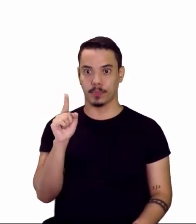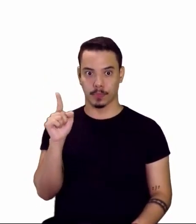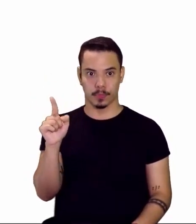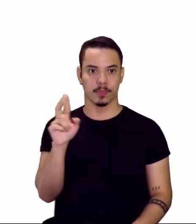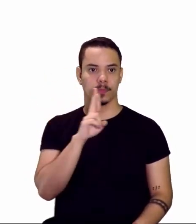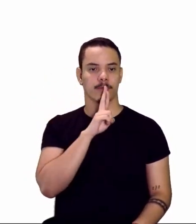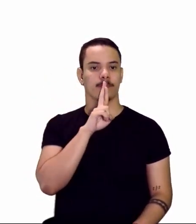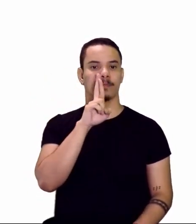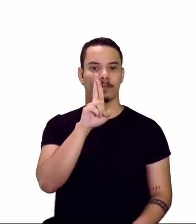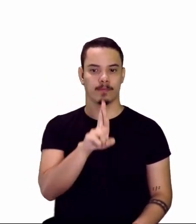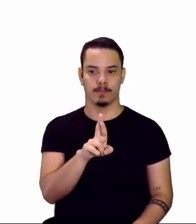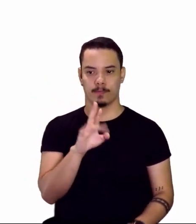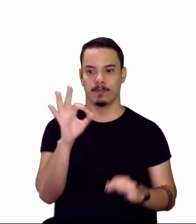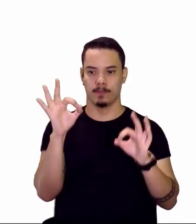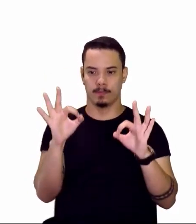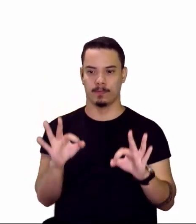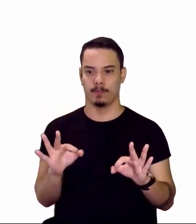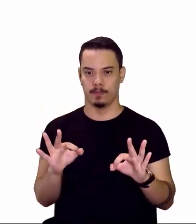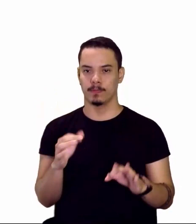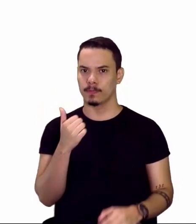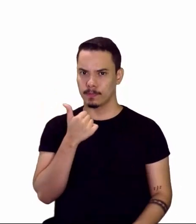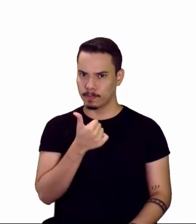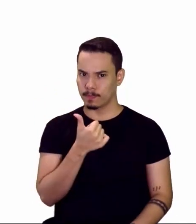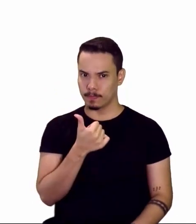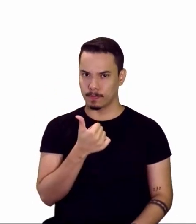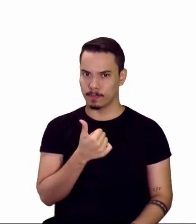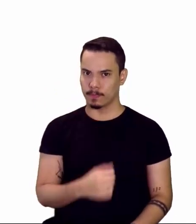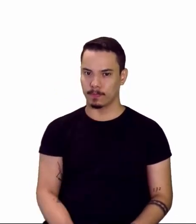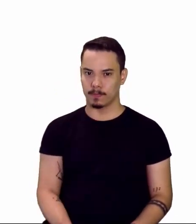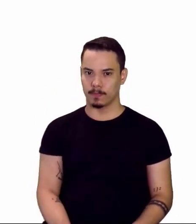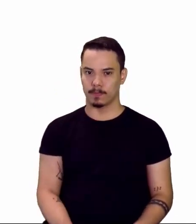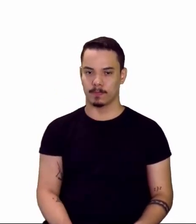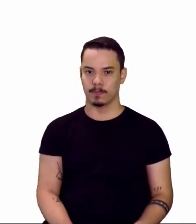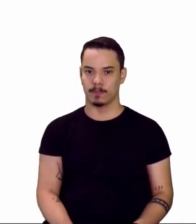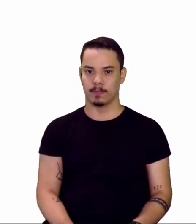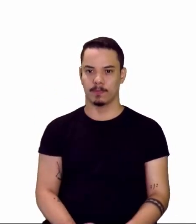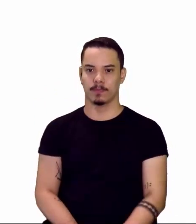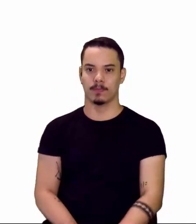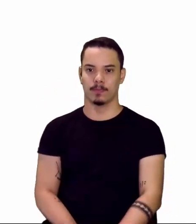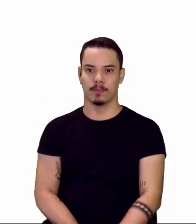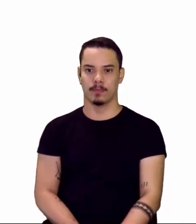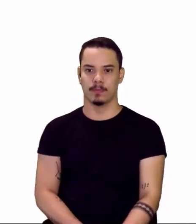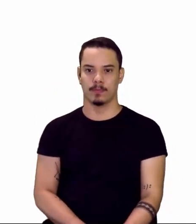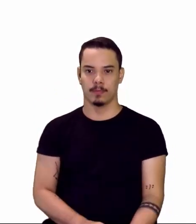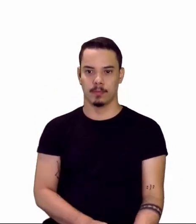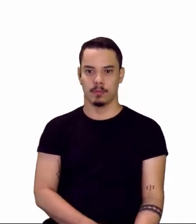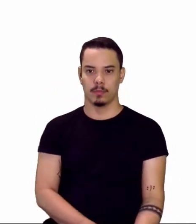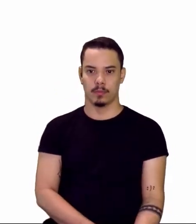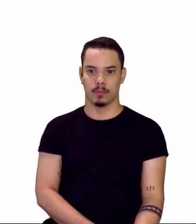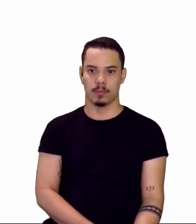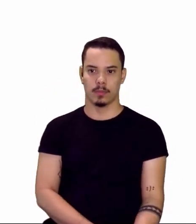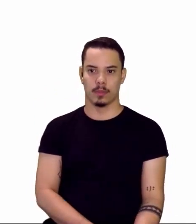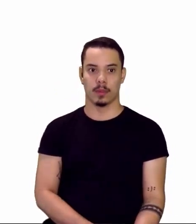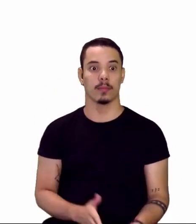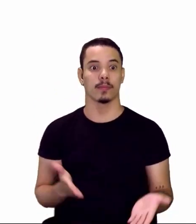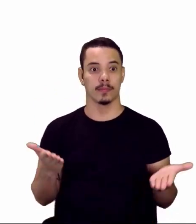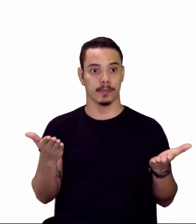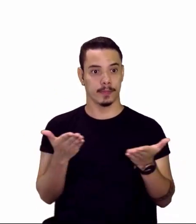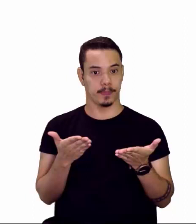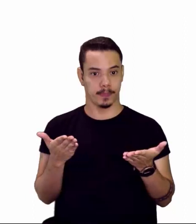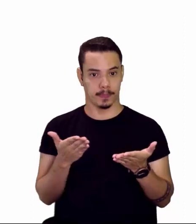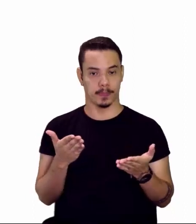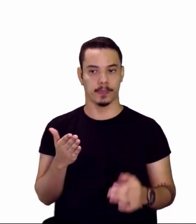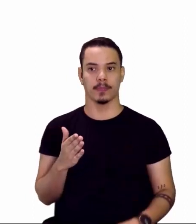a resposta correta. Tudo bem até aí, meu caro aluno? Agora partiremos para